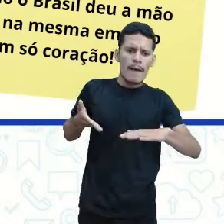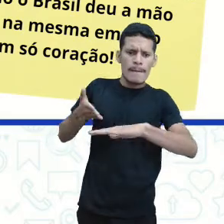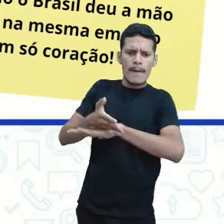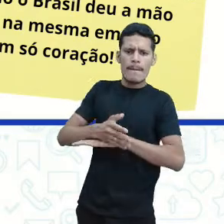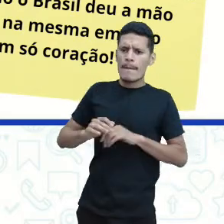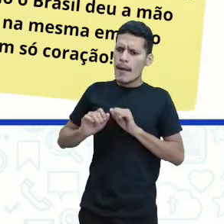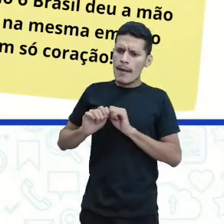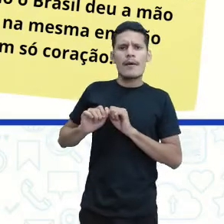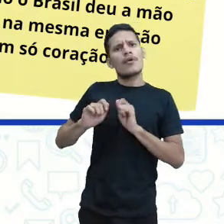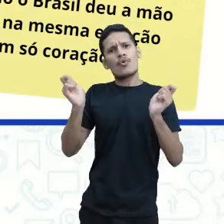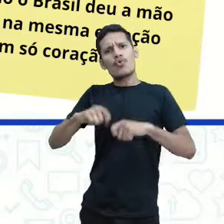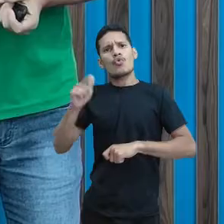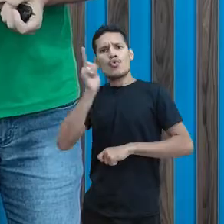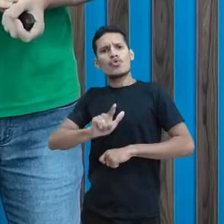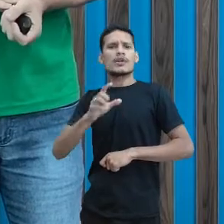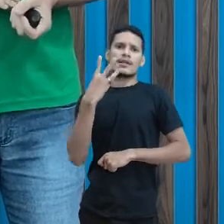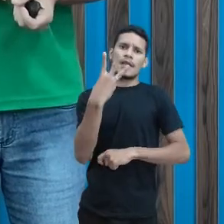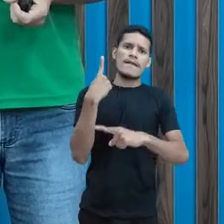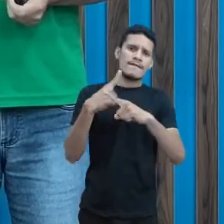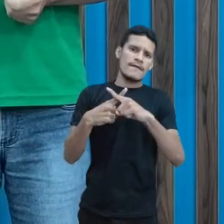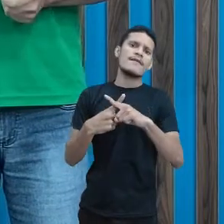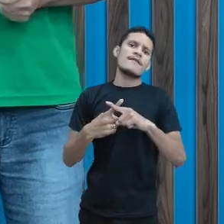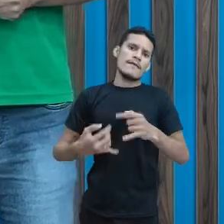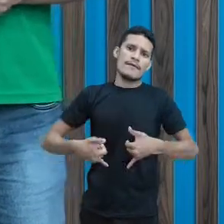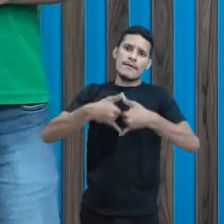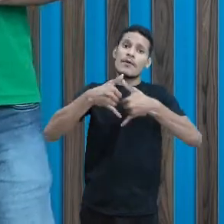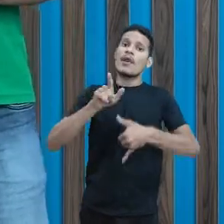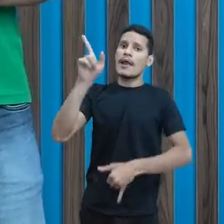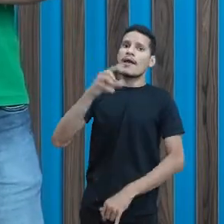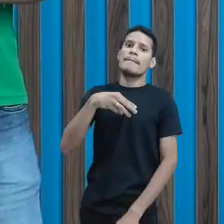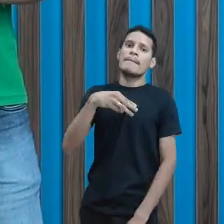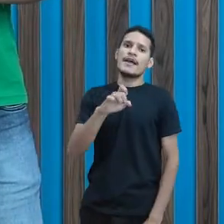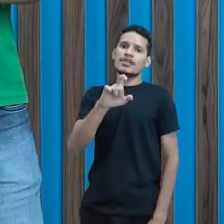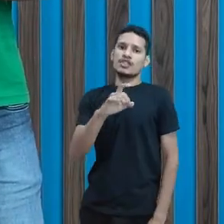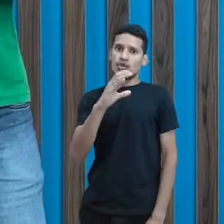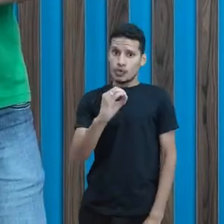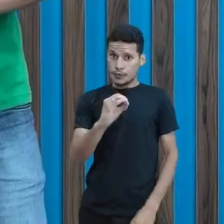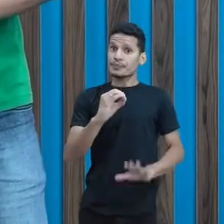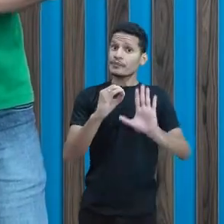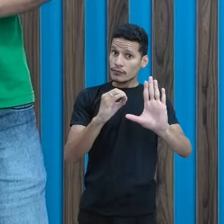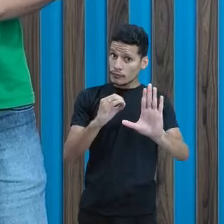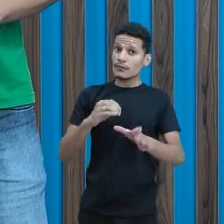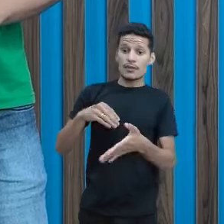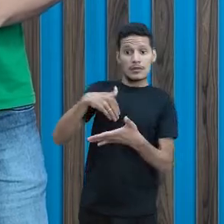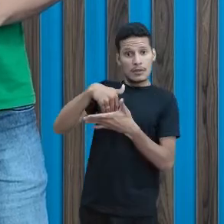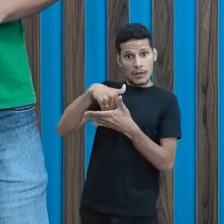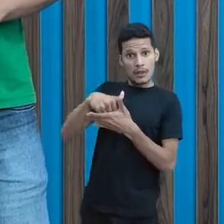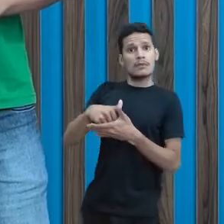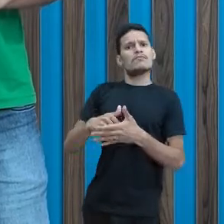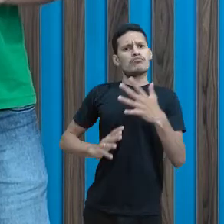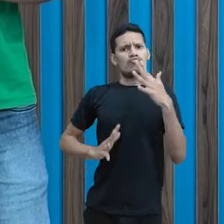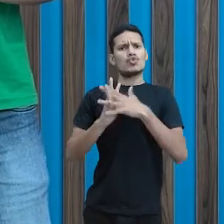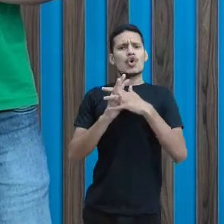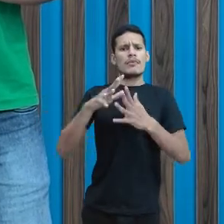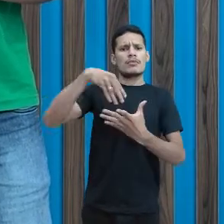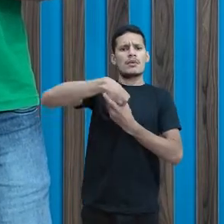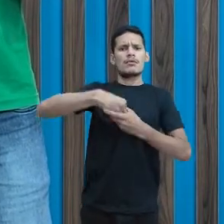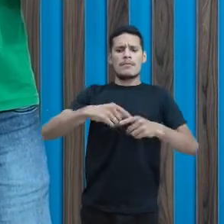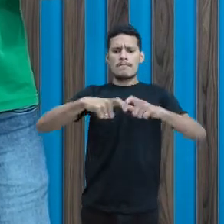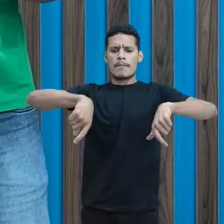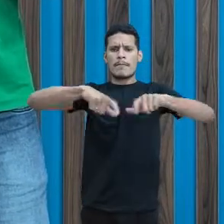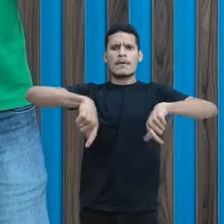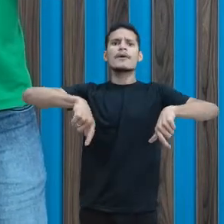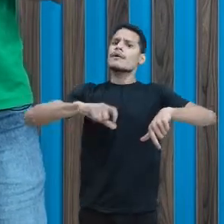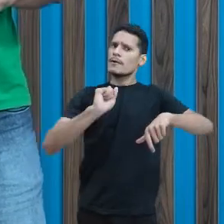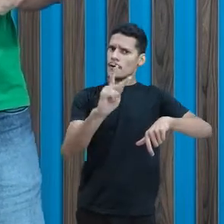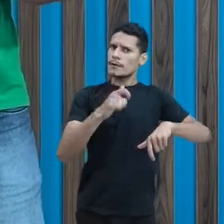tri na Copa do México. Bom, se a seleção deu um show em campo, se a seleção realmente